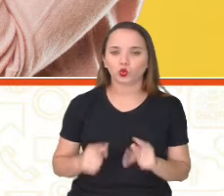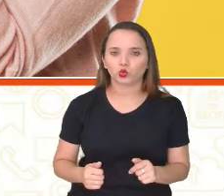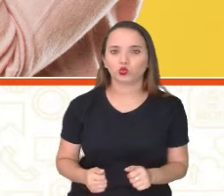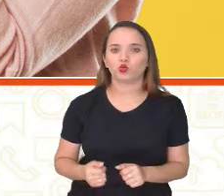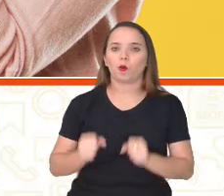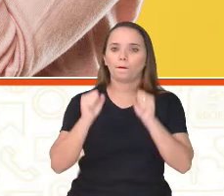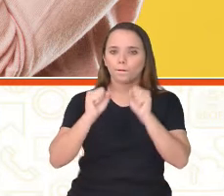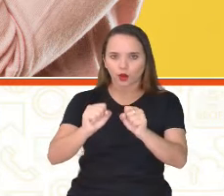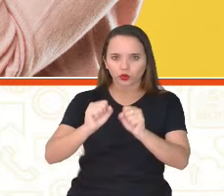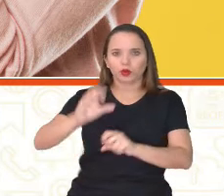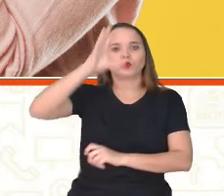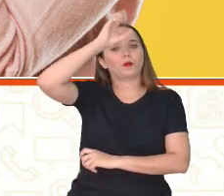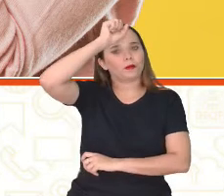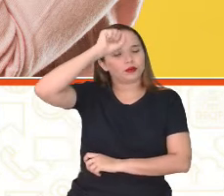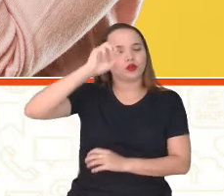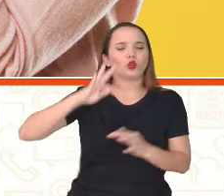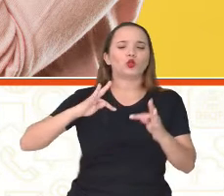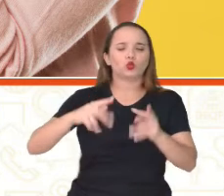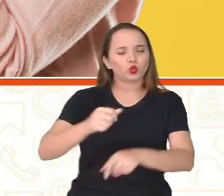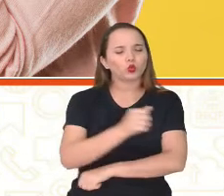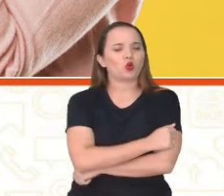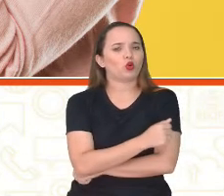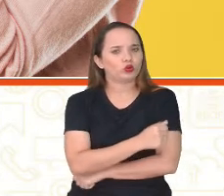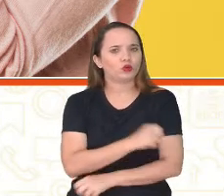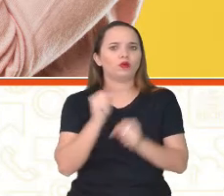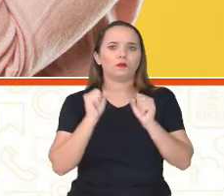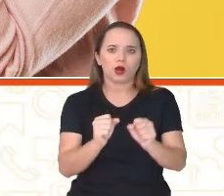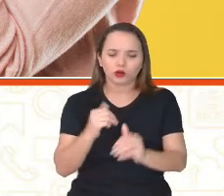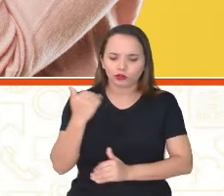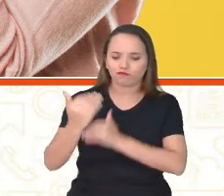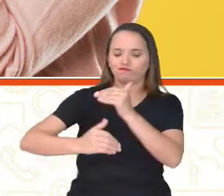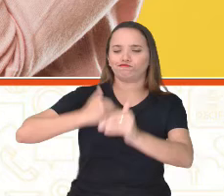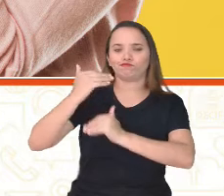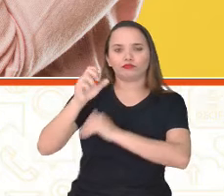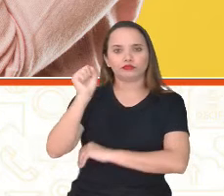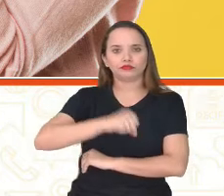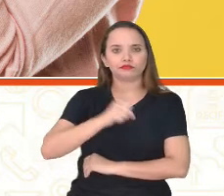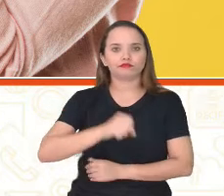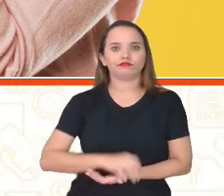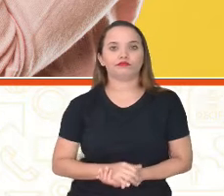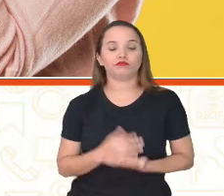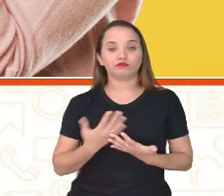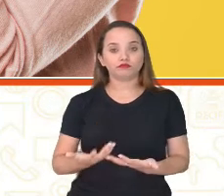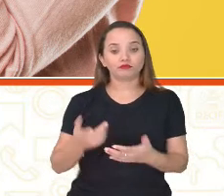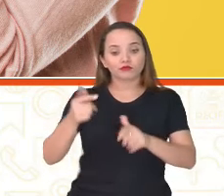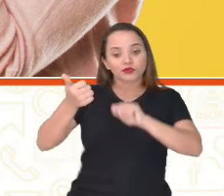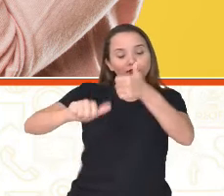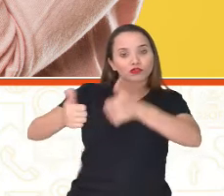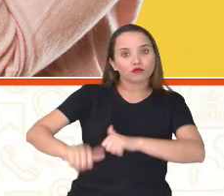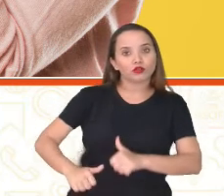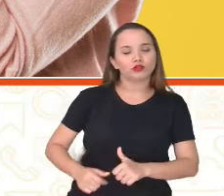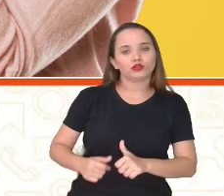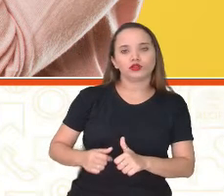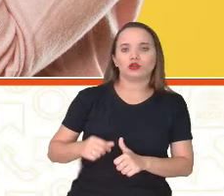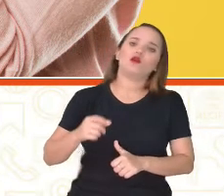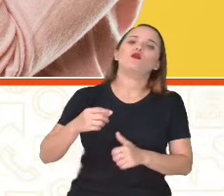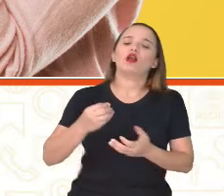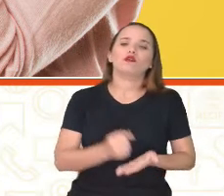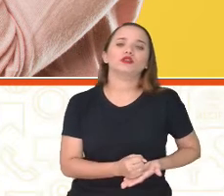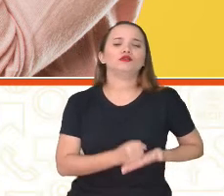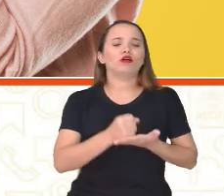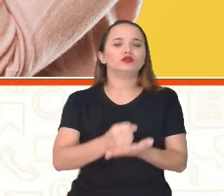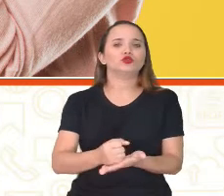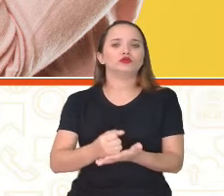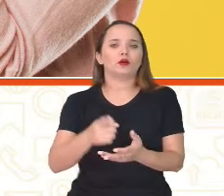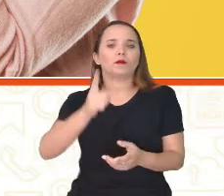pode aprender. Todo estudante ele pode progredir. Então, essa avaliação ela vai te dar condições e vai te dar